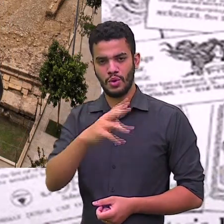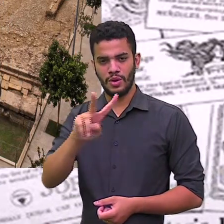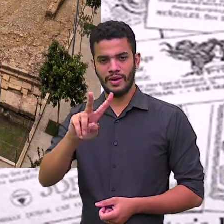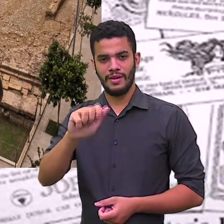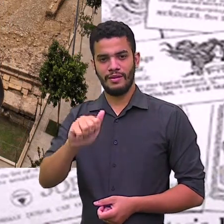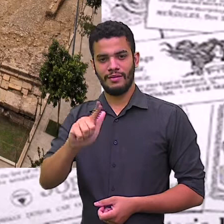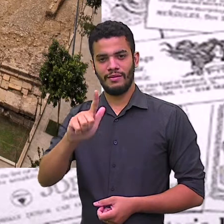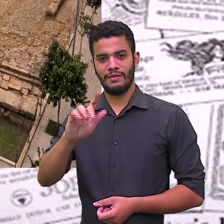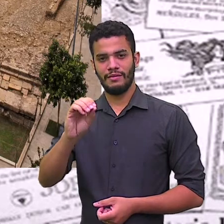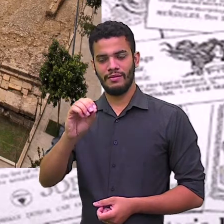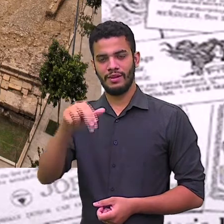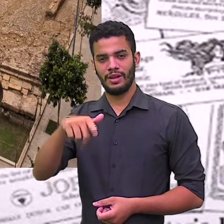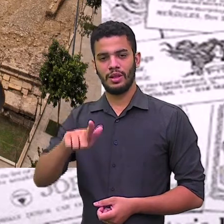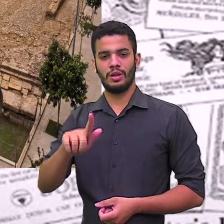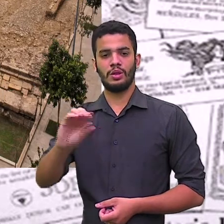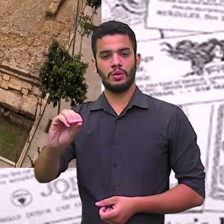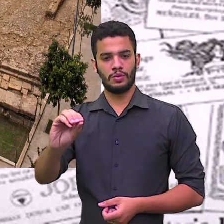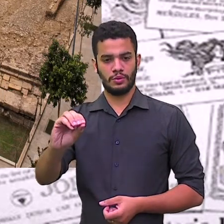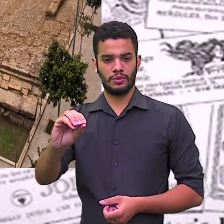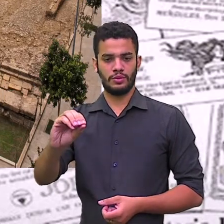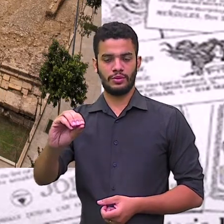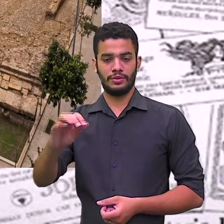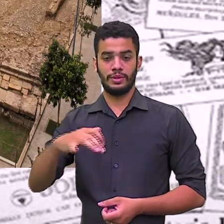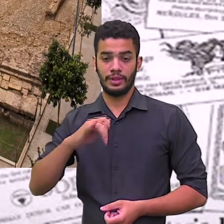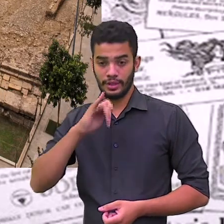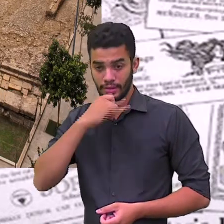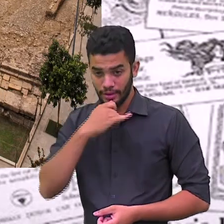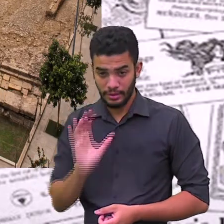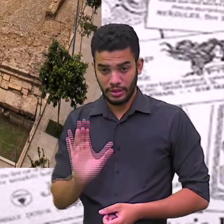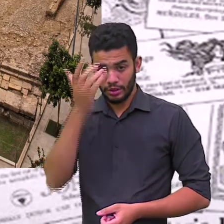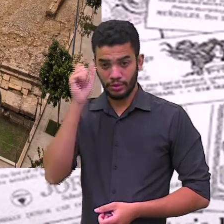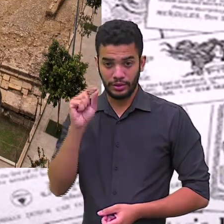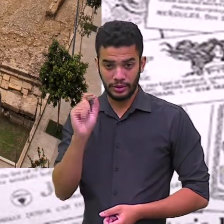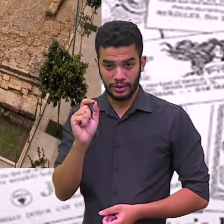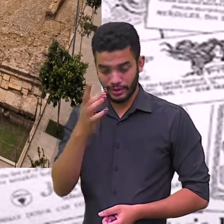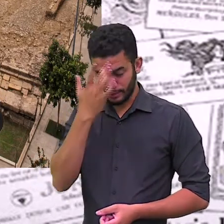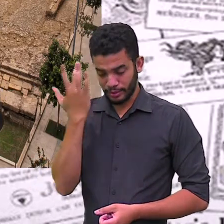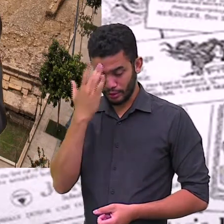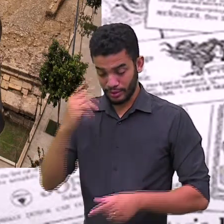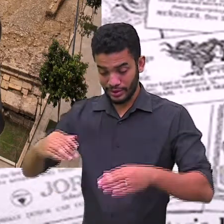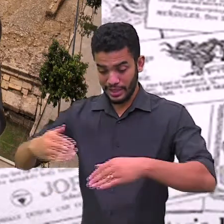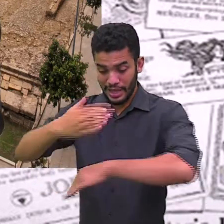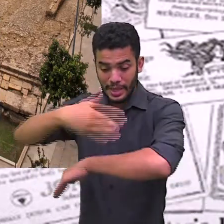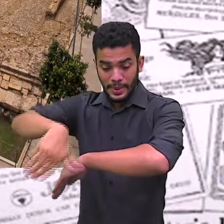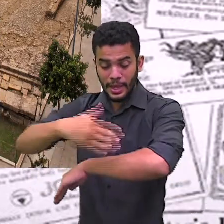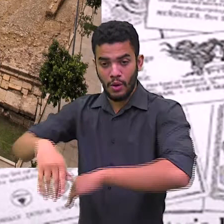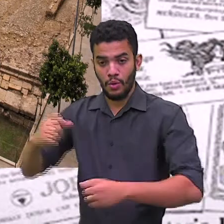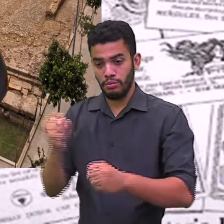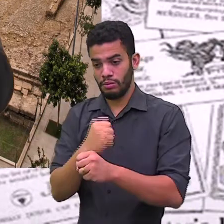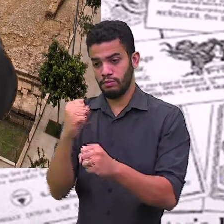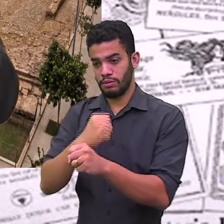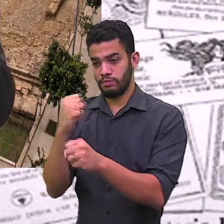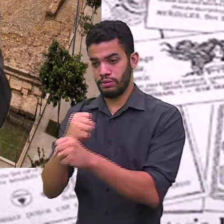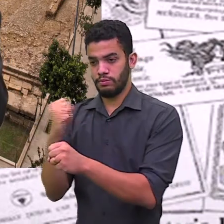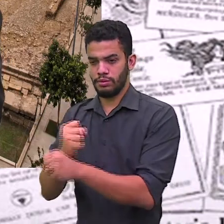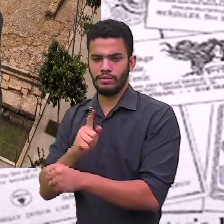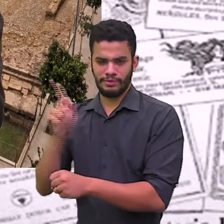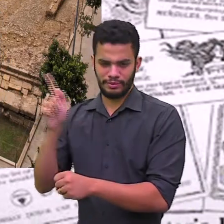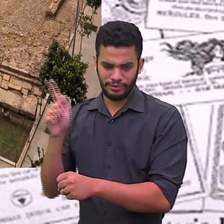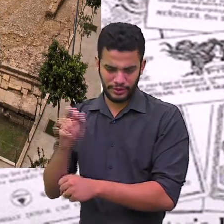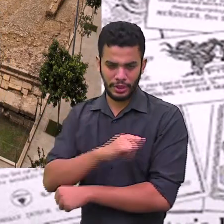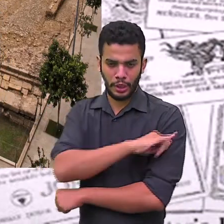sofreu um aterramento para passar avenidas e para expandir a cidade do Rio de Janeiro, principalmente ali o